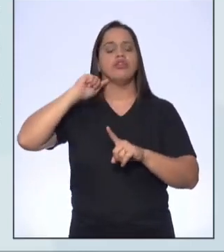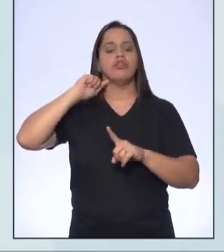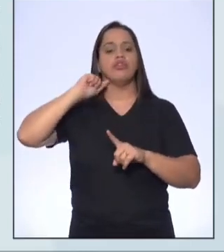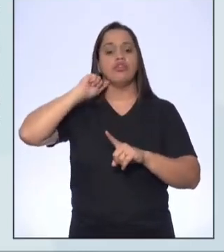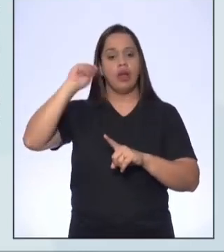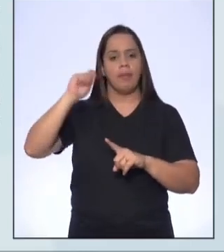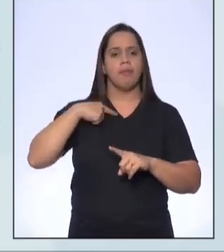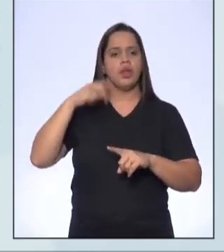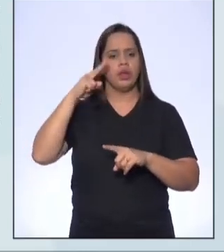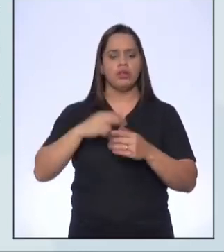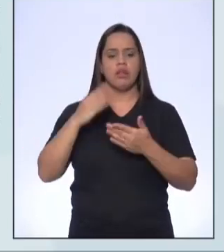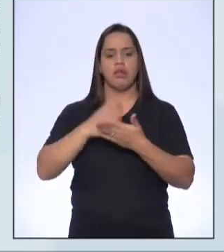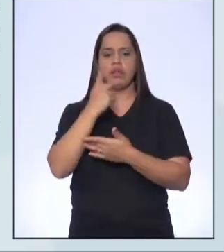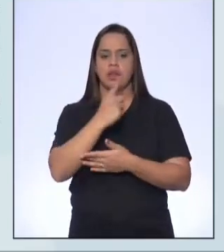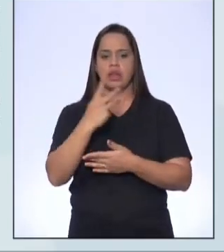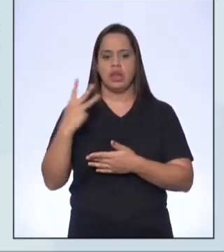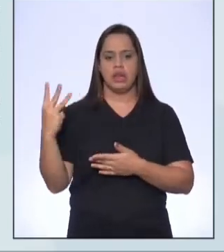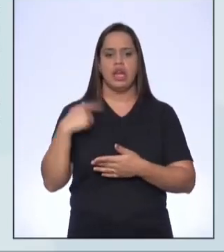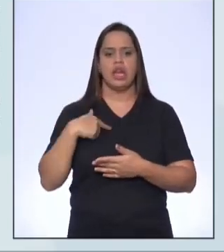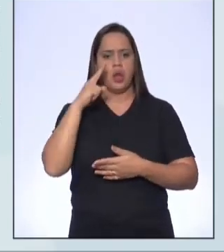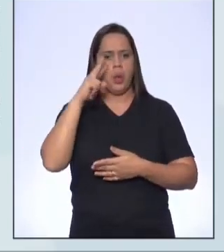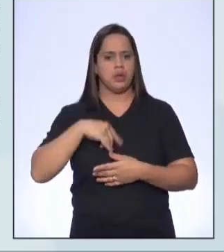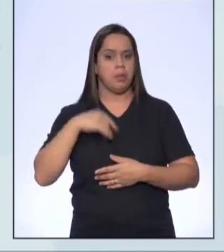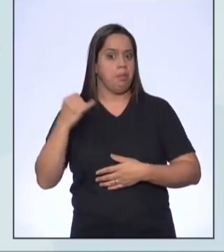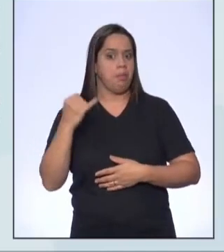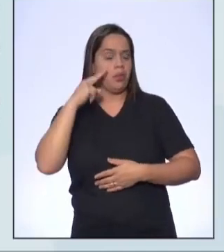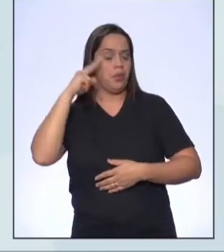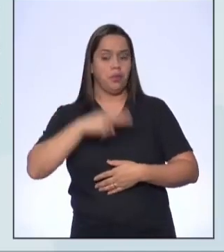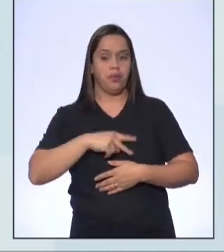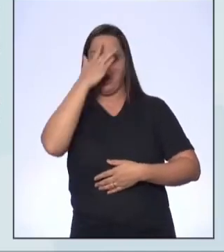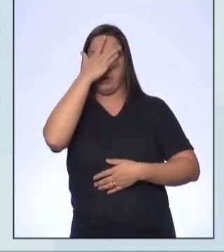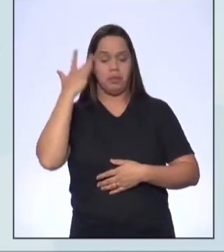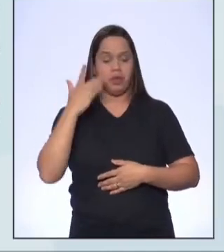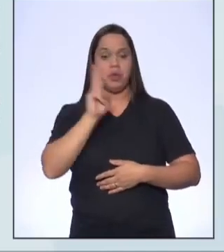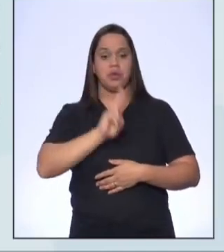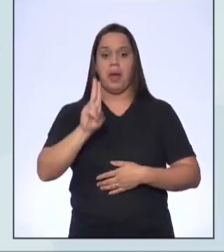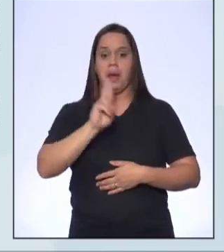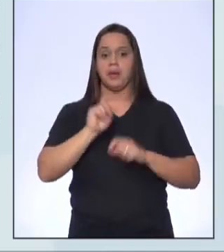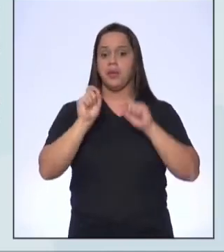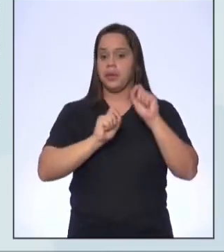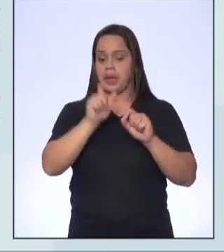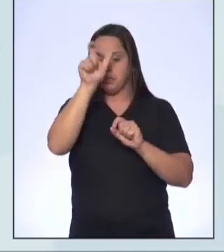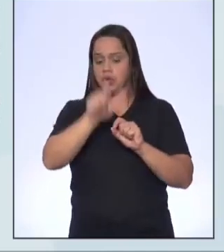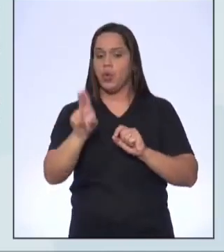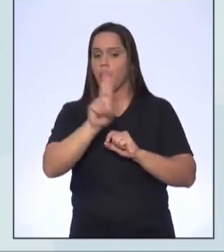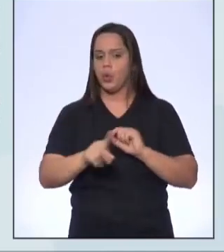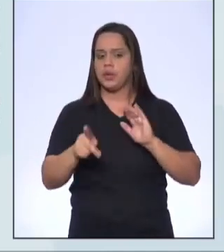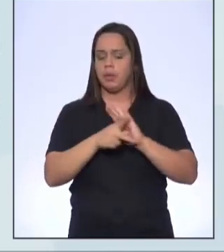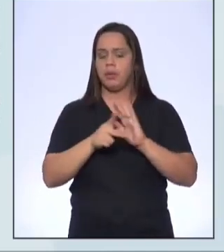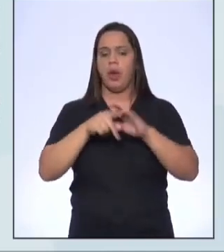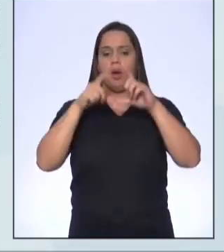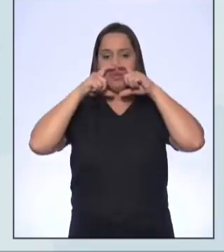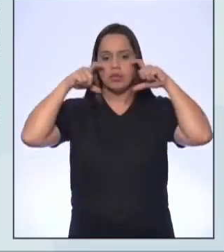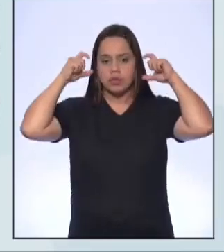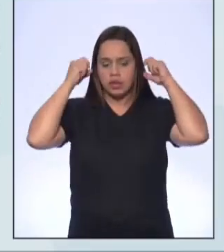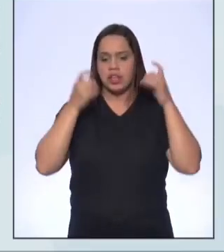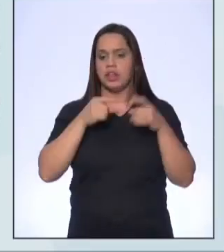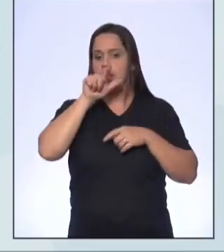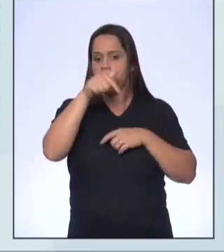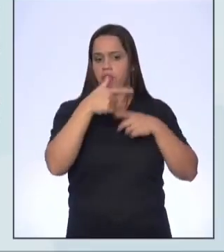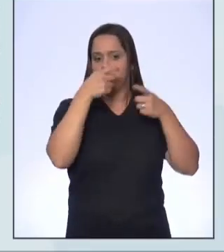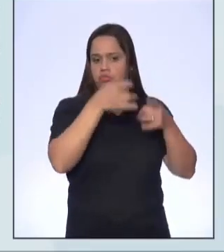para o fato de que muitas pessoas ainda utilizam as máscaras de proteção descartáveis. Agora que as máscaras de tecido, as caseiras,